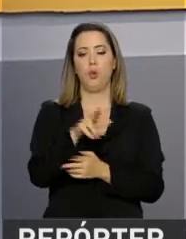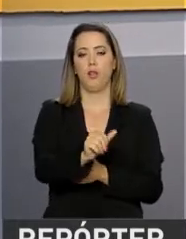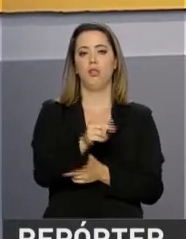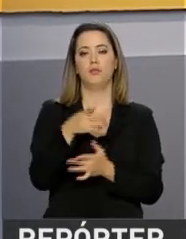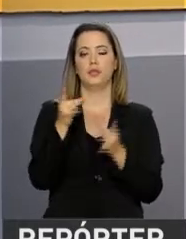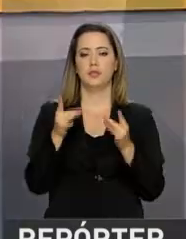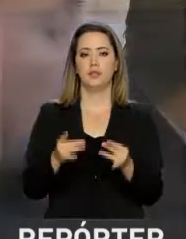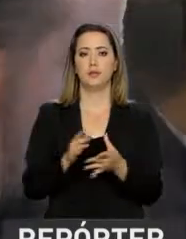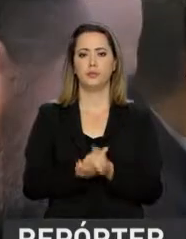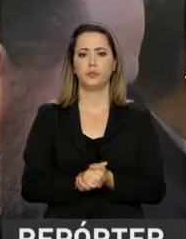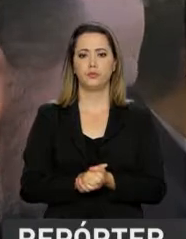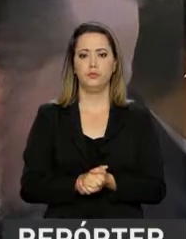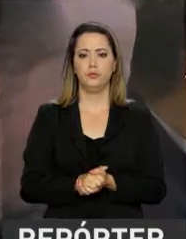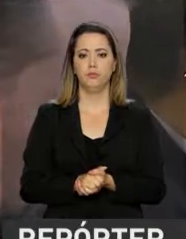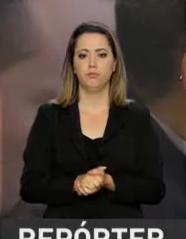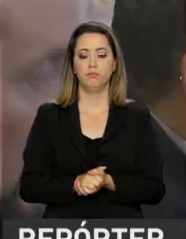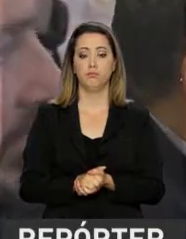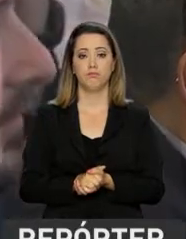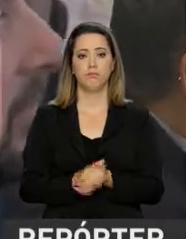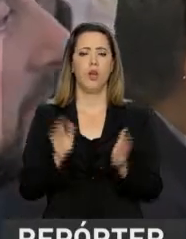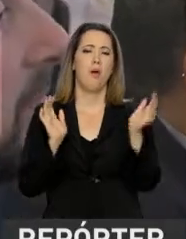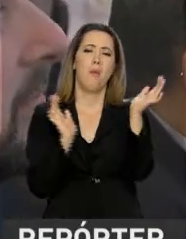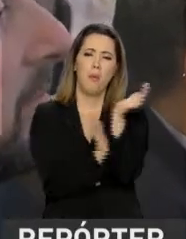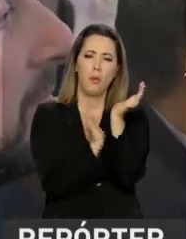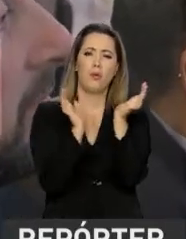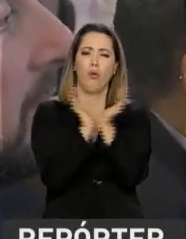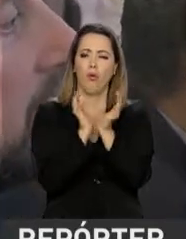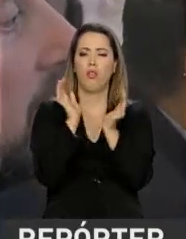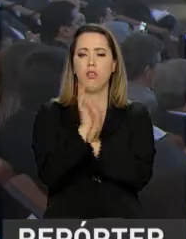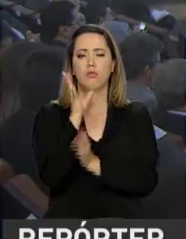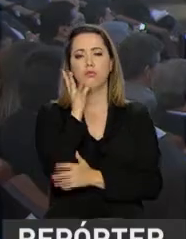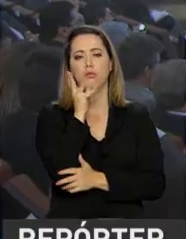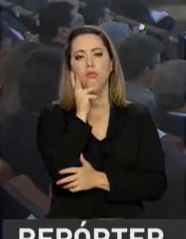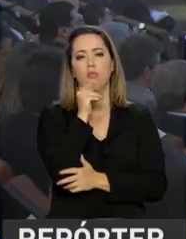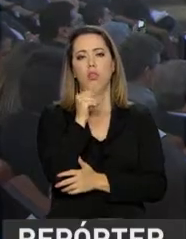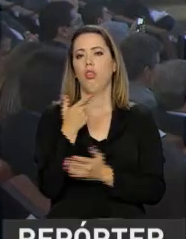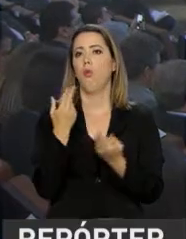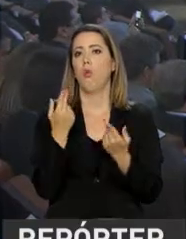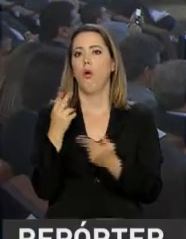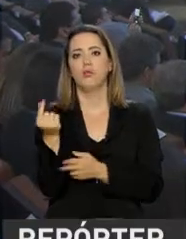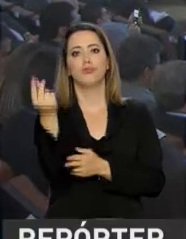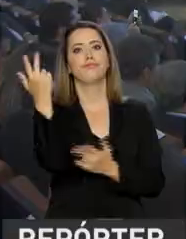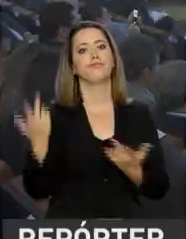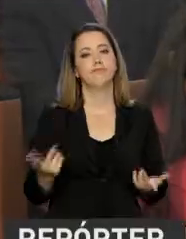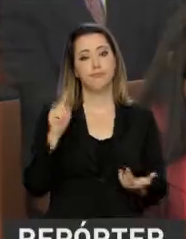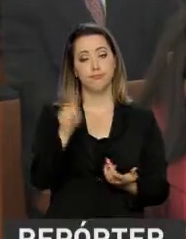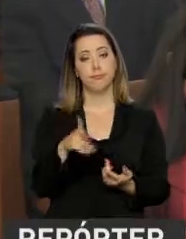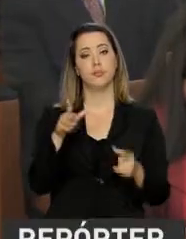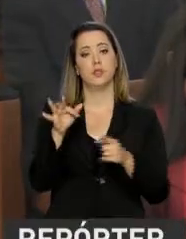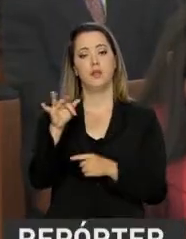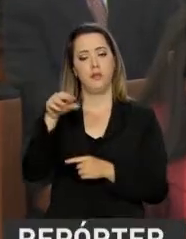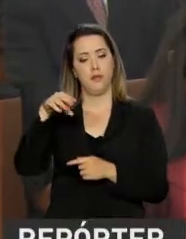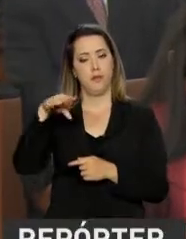os detalhes burocracia que custa tempo e dinheiro um estudo da confederação nacional da indústria mostrou